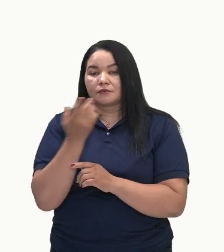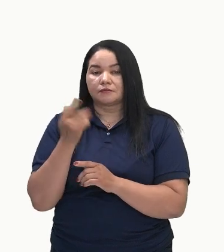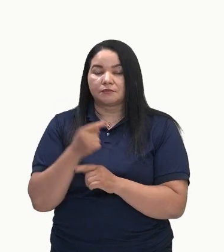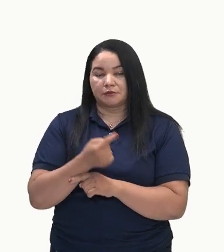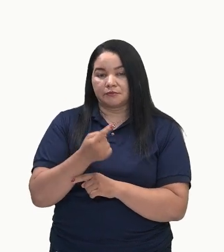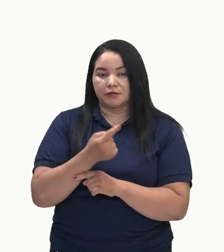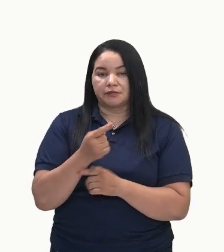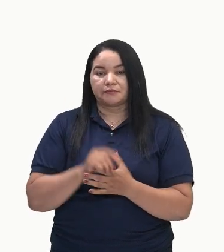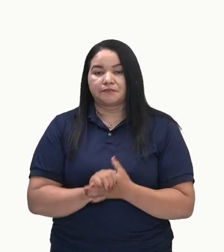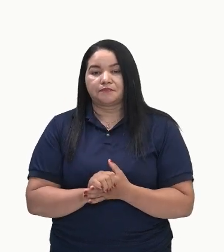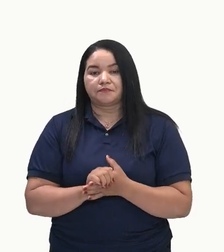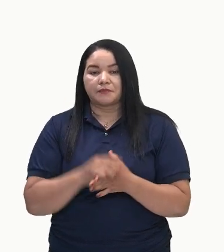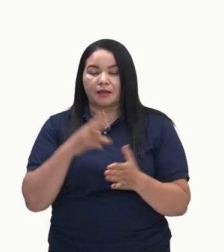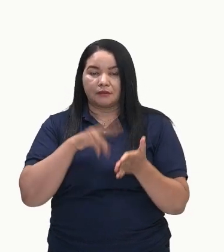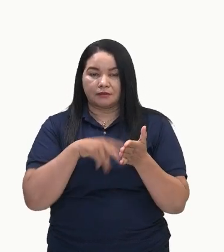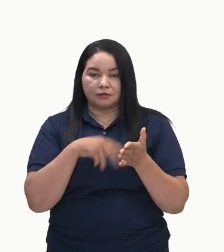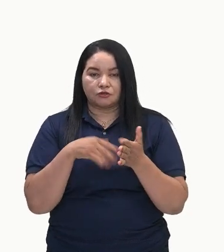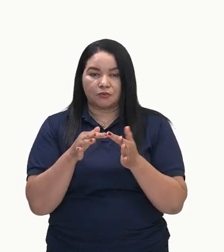weather was